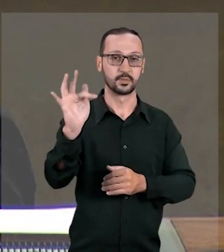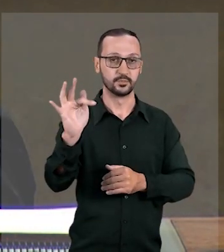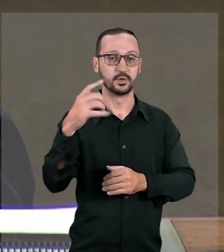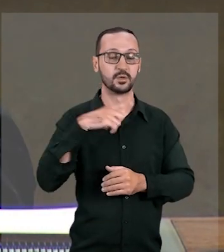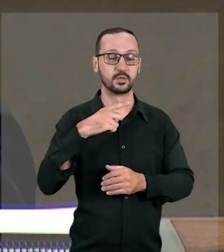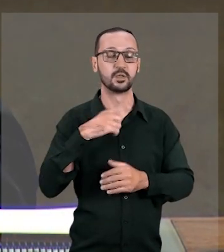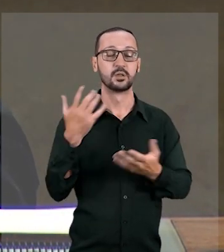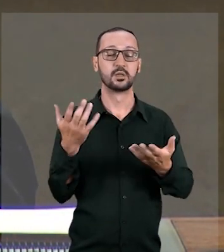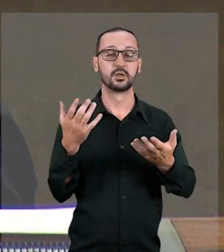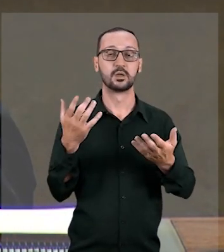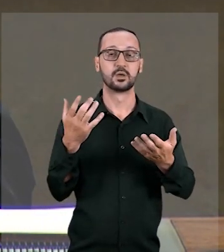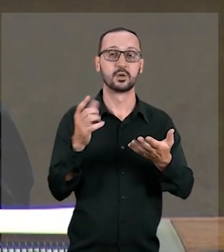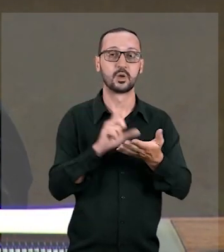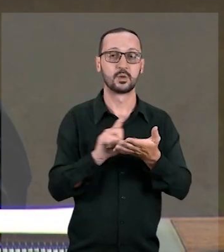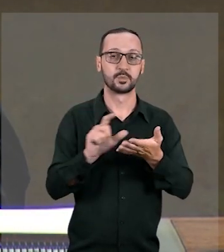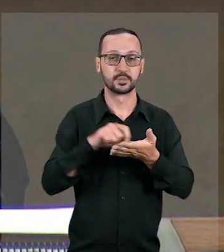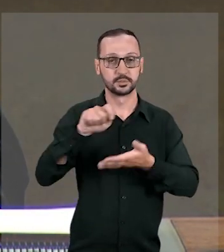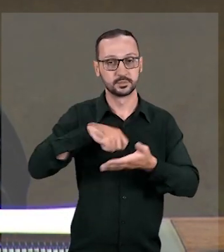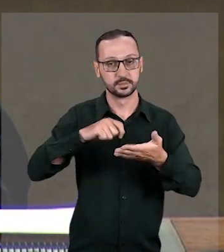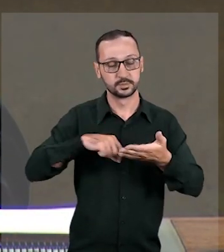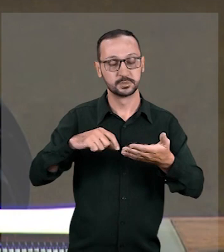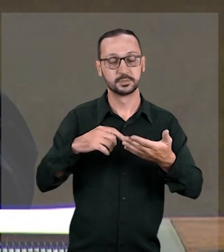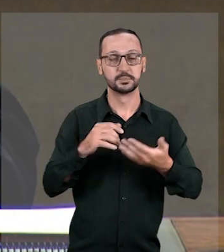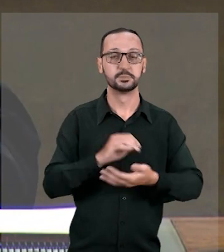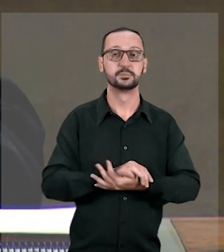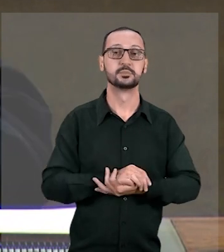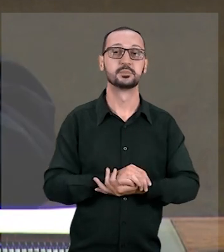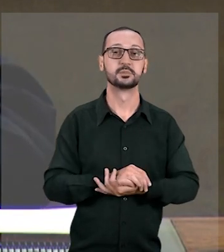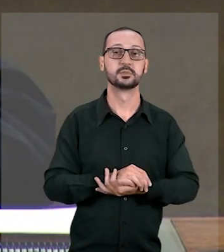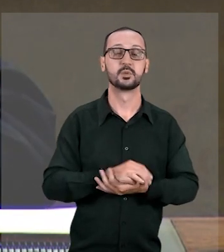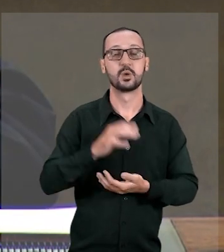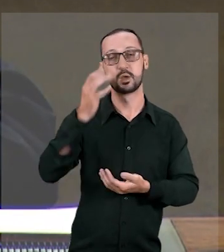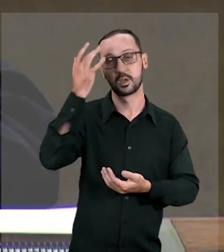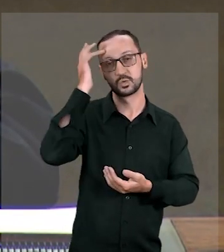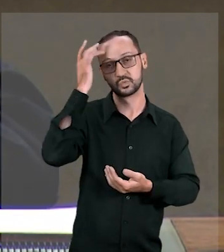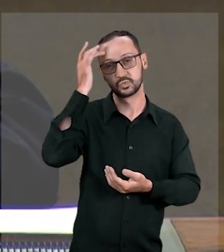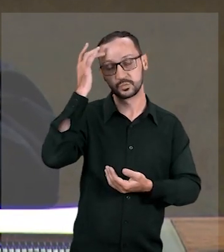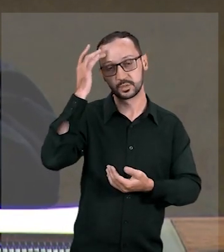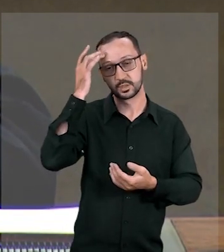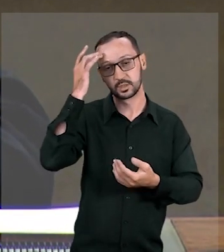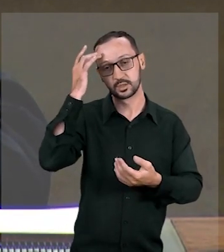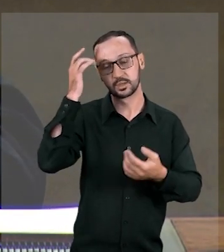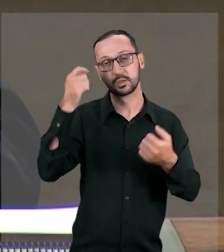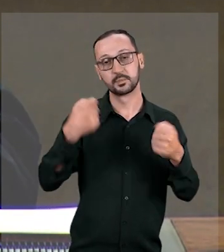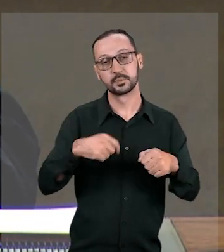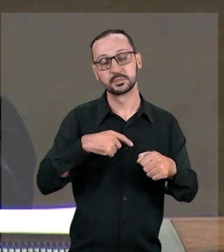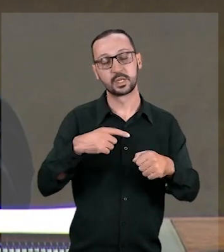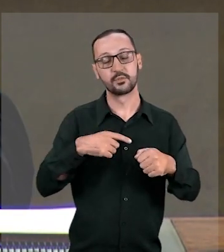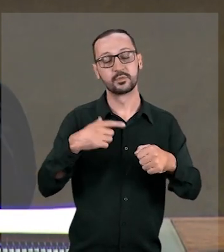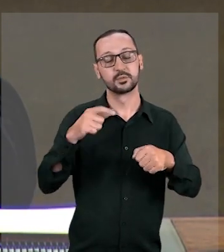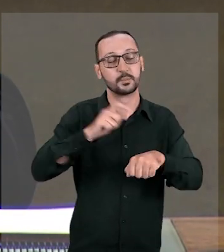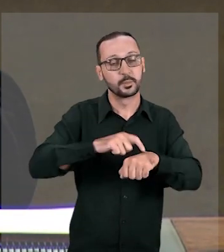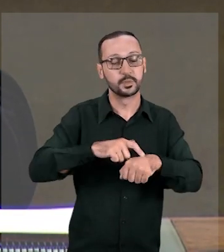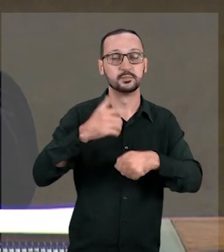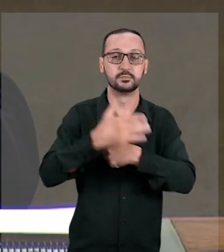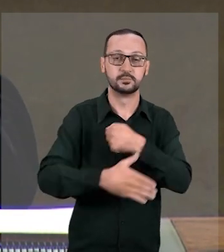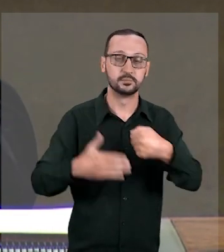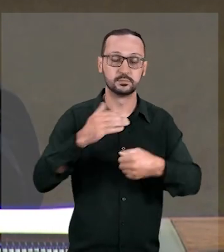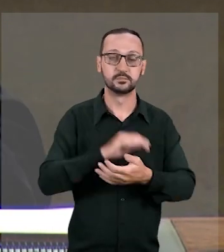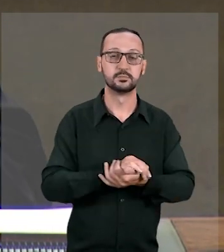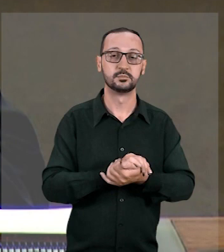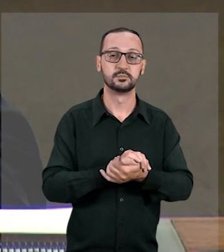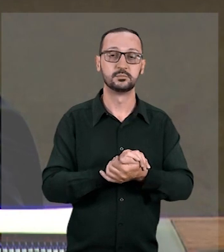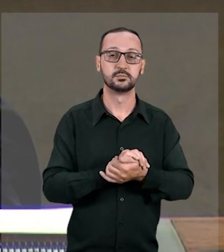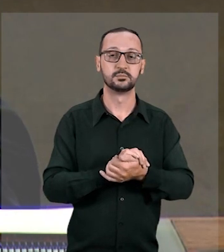de defesa do Supremo, no que eu achava que deveria defender.